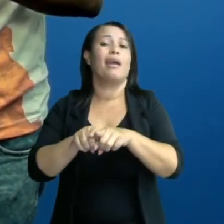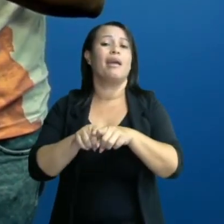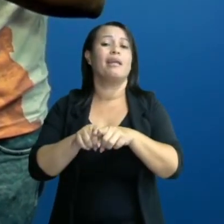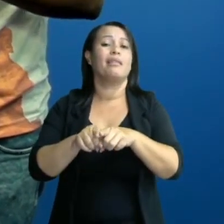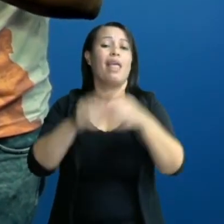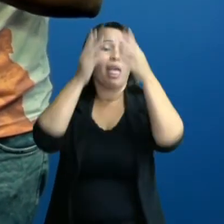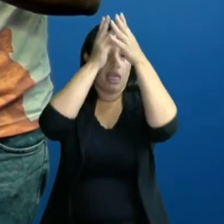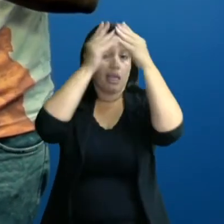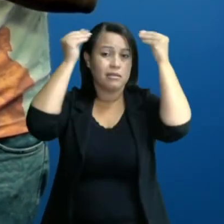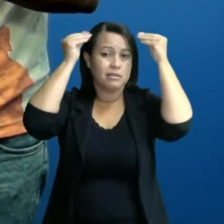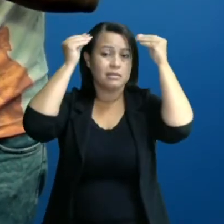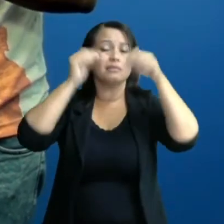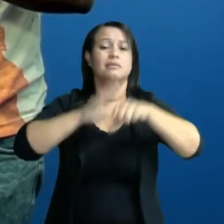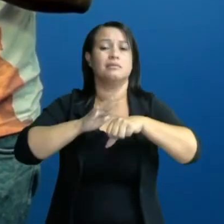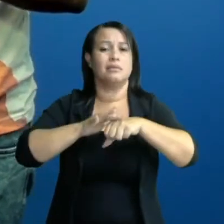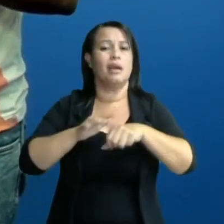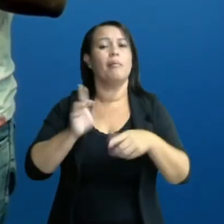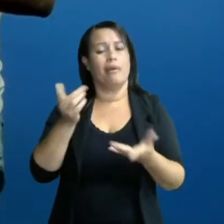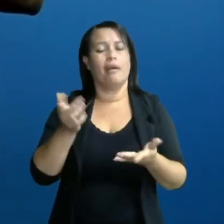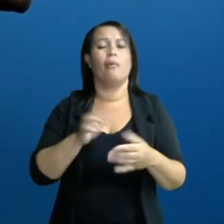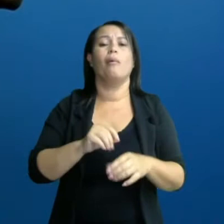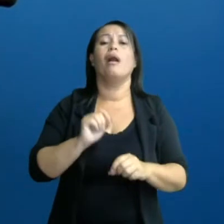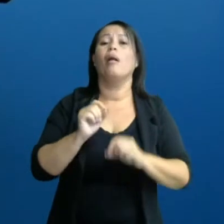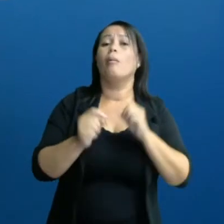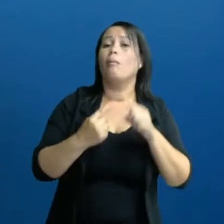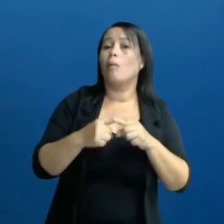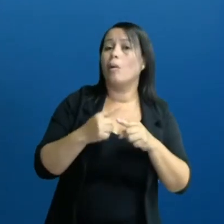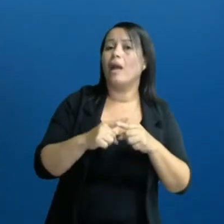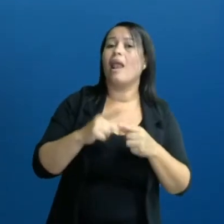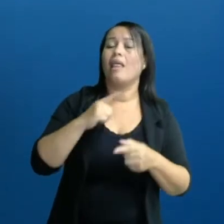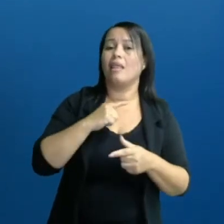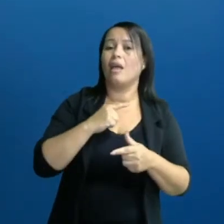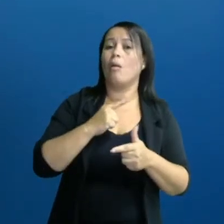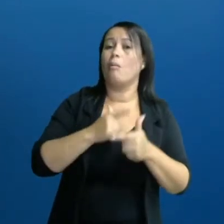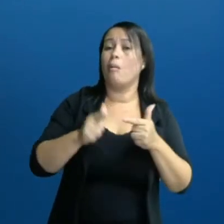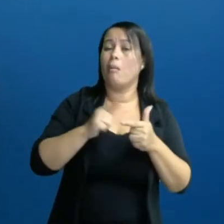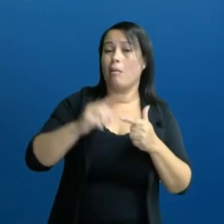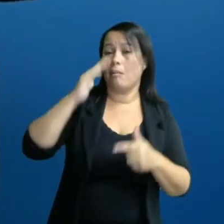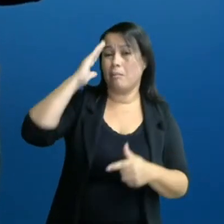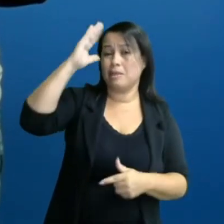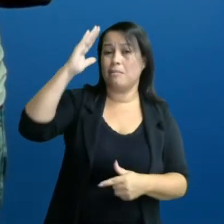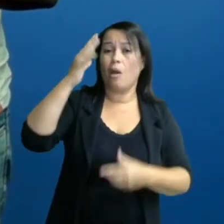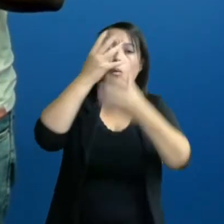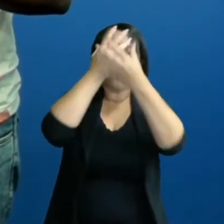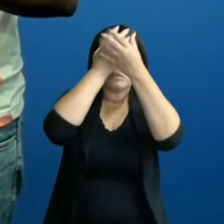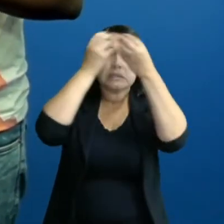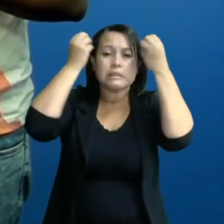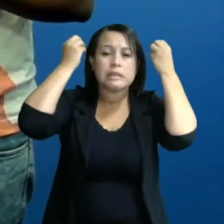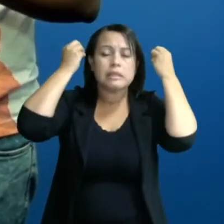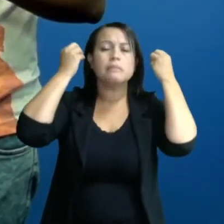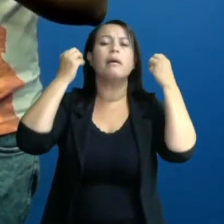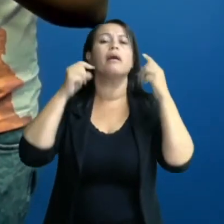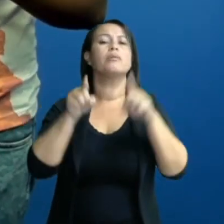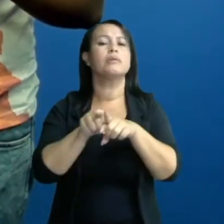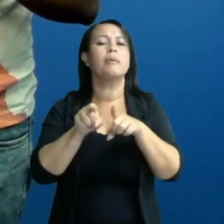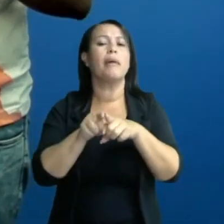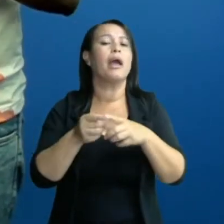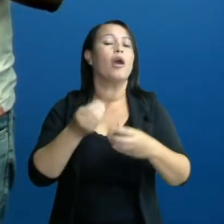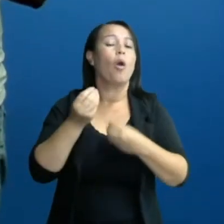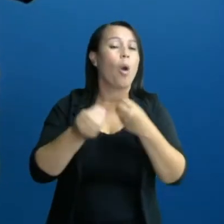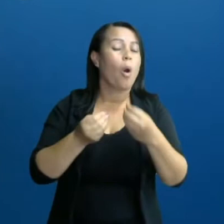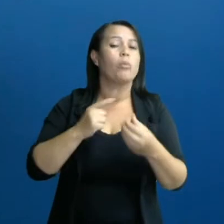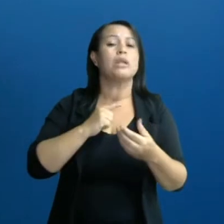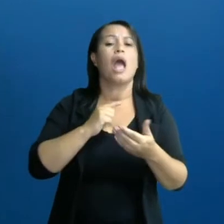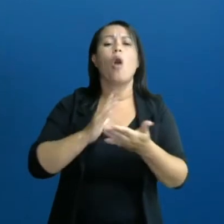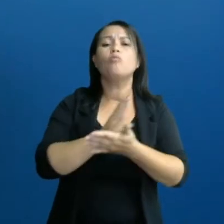a doença de Alzheimer é uma delas. Ela causa principalmente o esquecimento, né? Ela é causada por